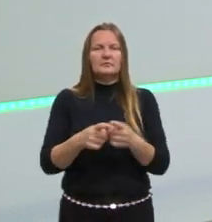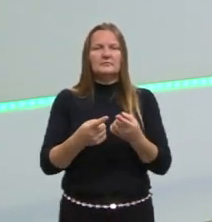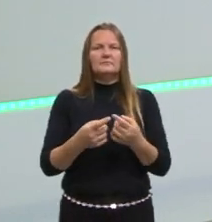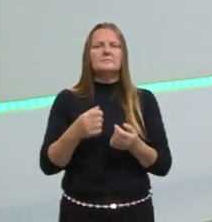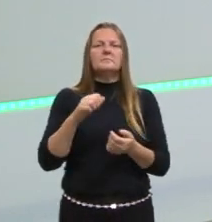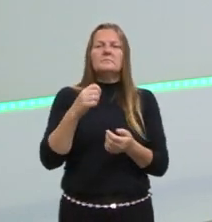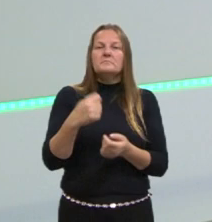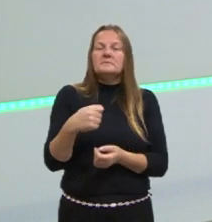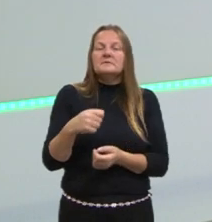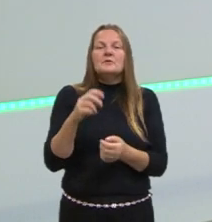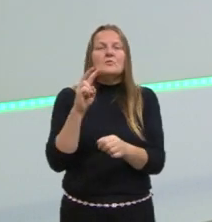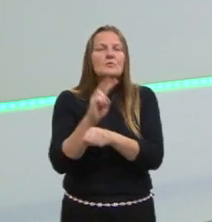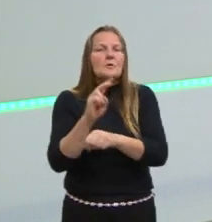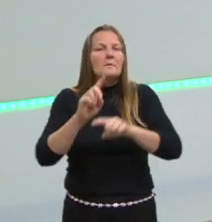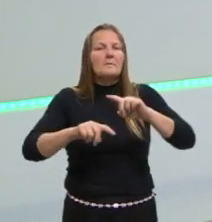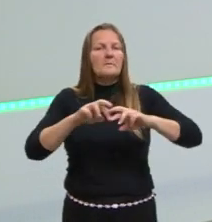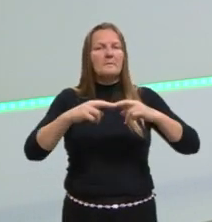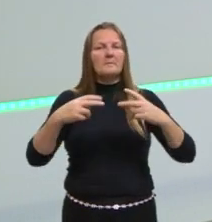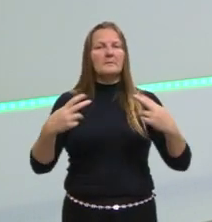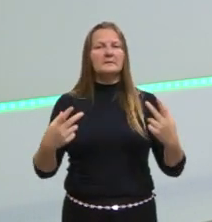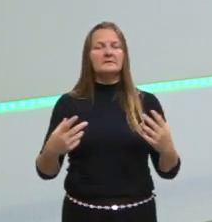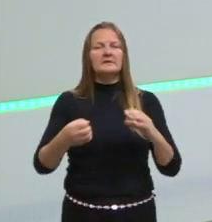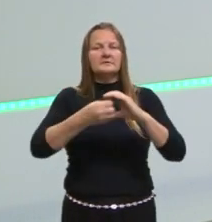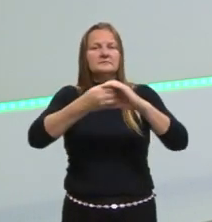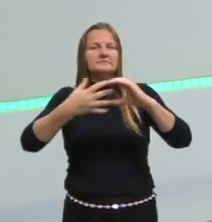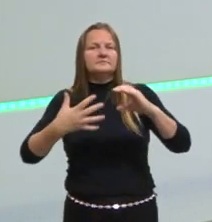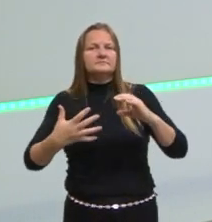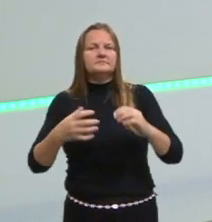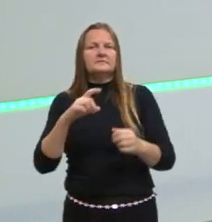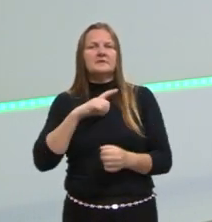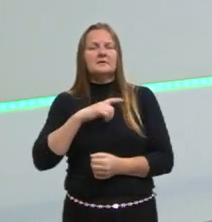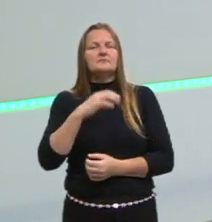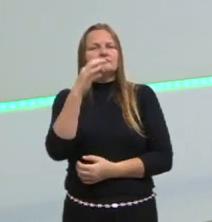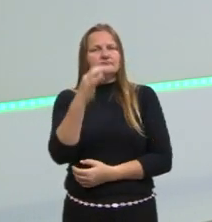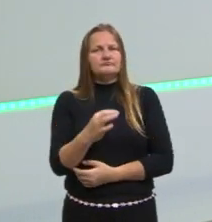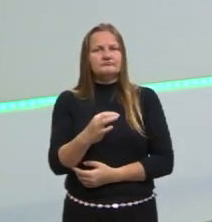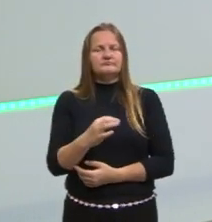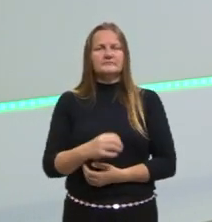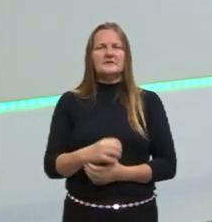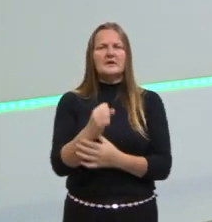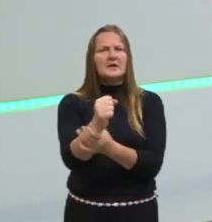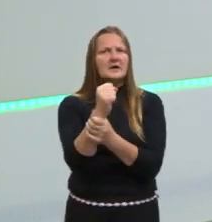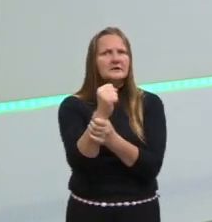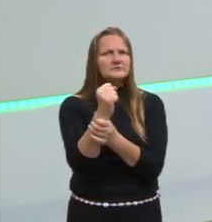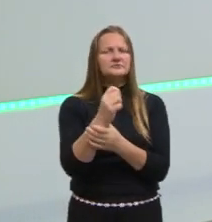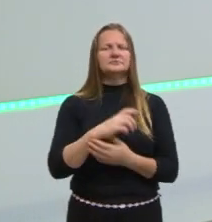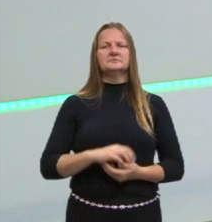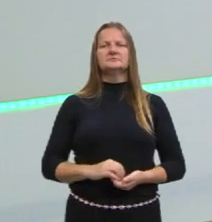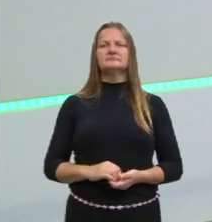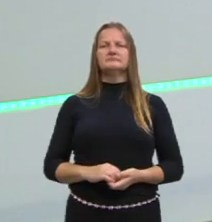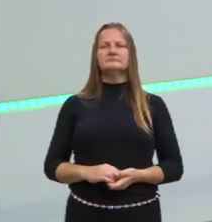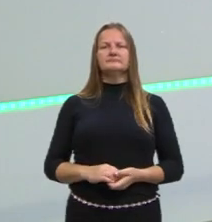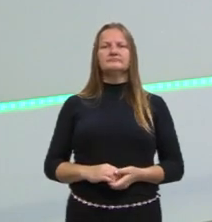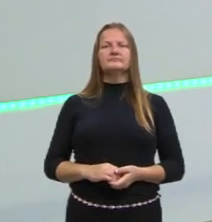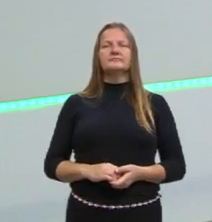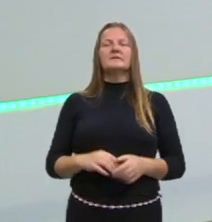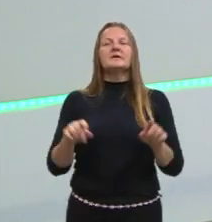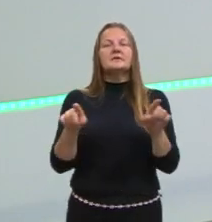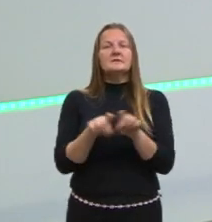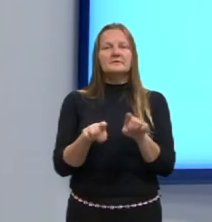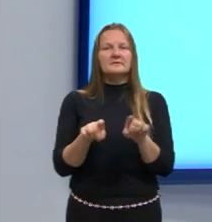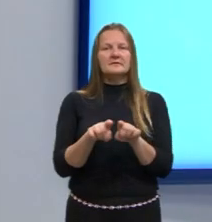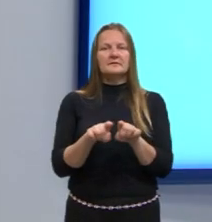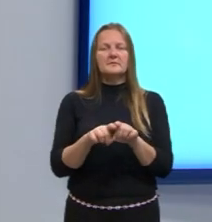então esses materiais tem que ter essas propriedades bem definidas né garantir essas propriedades e eles são